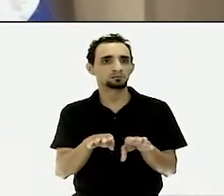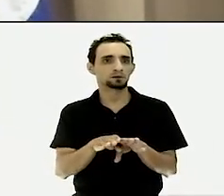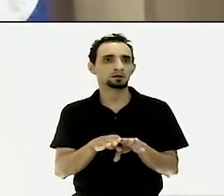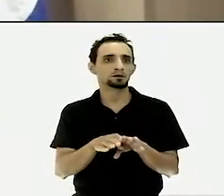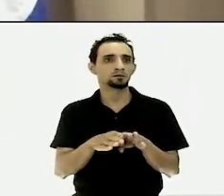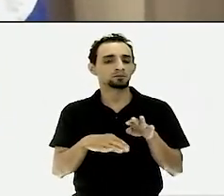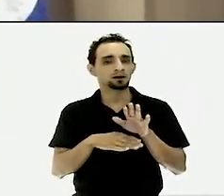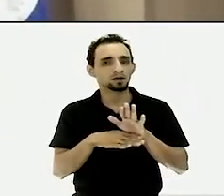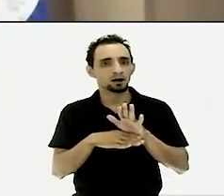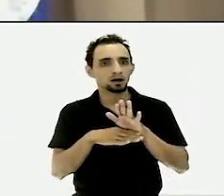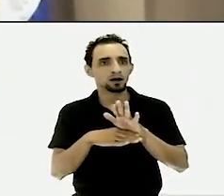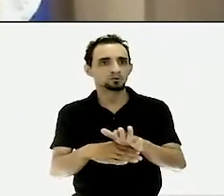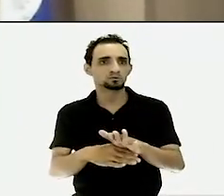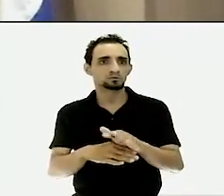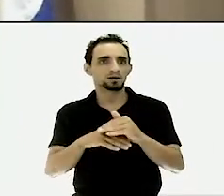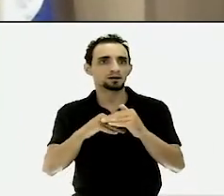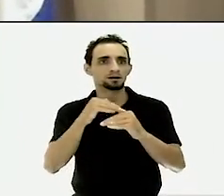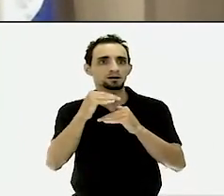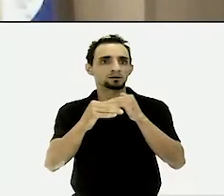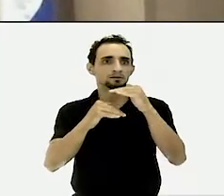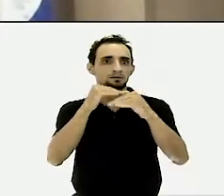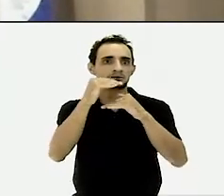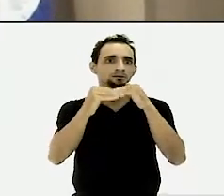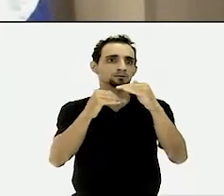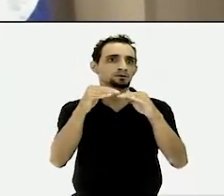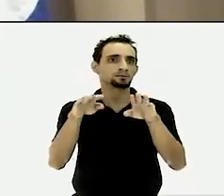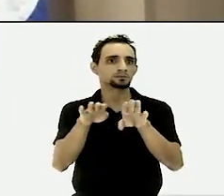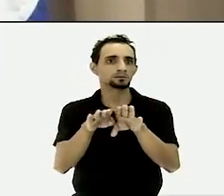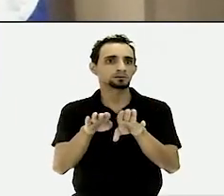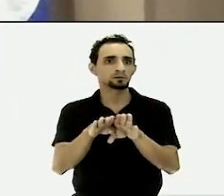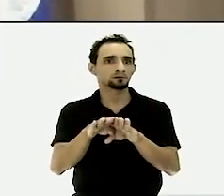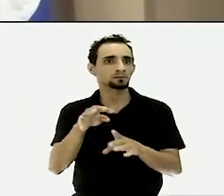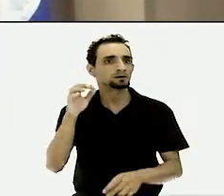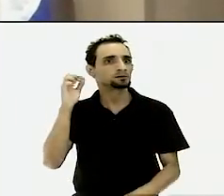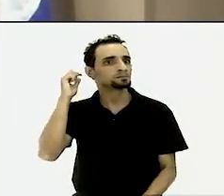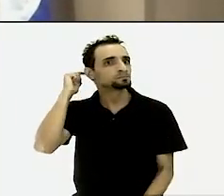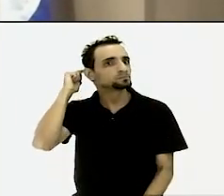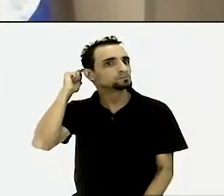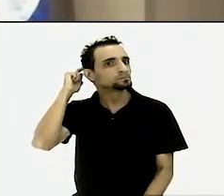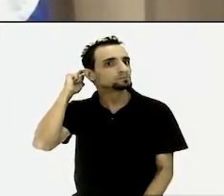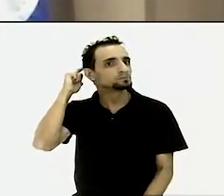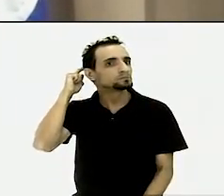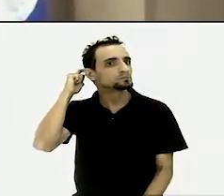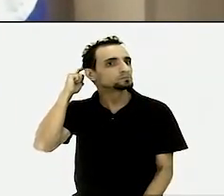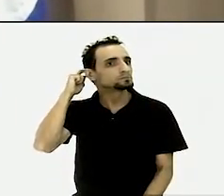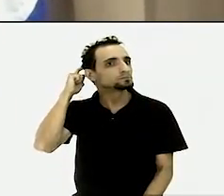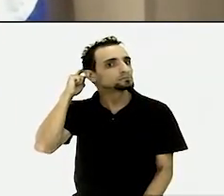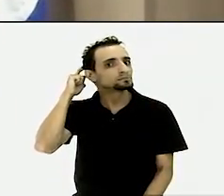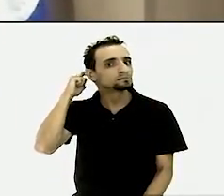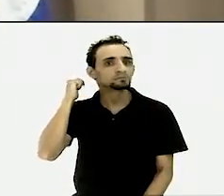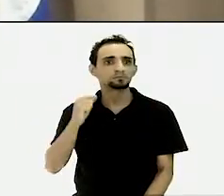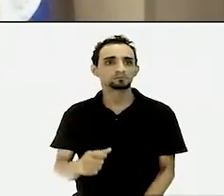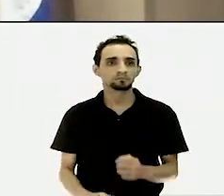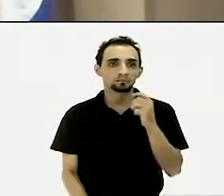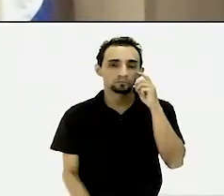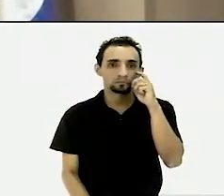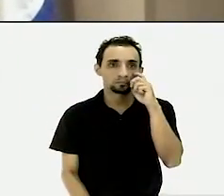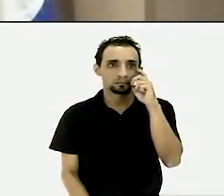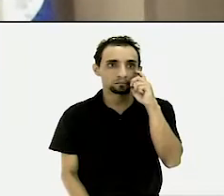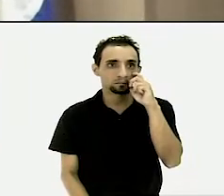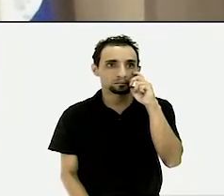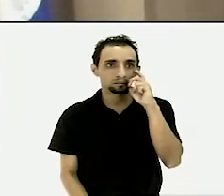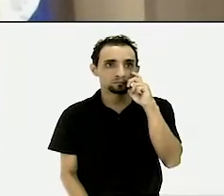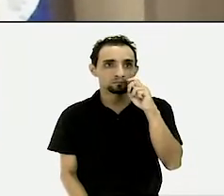nunca a... Bom, nunca não, um dia chega, porque a pessoa envelhece e tal. Mas vão ser casos